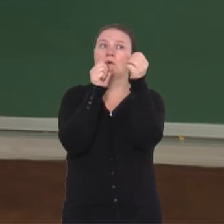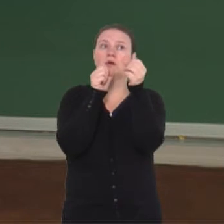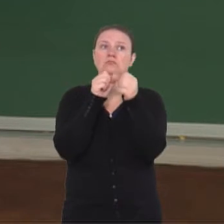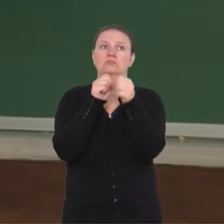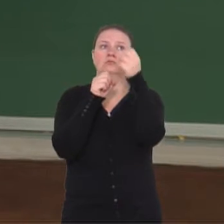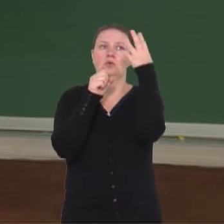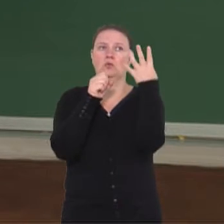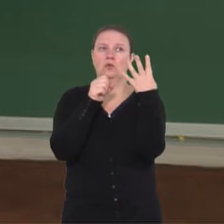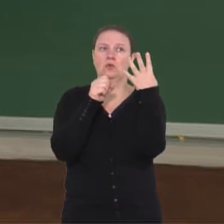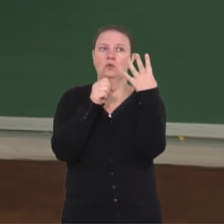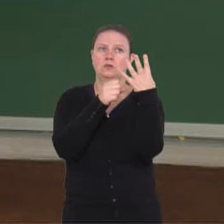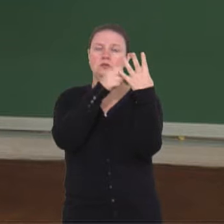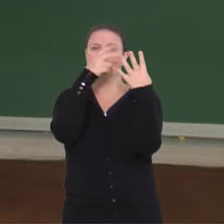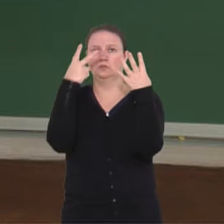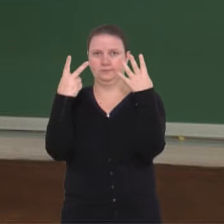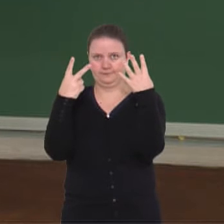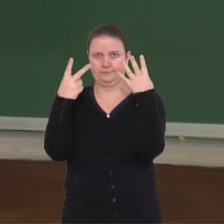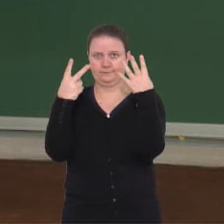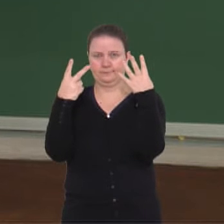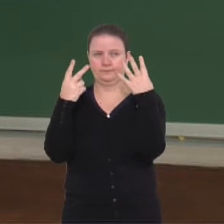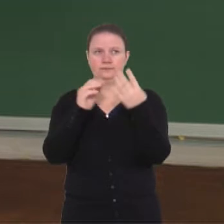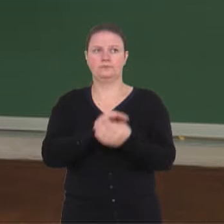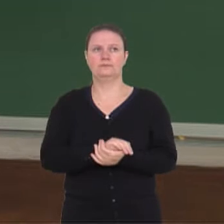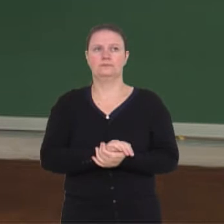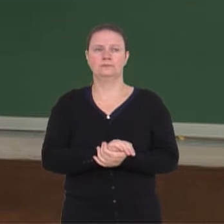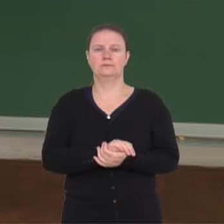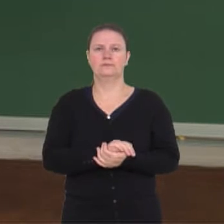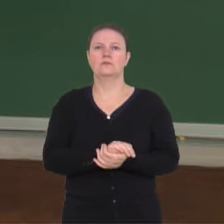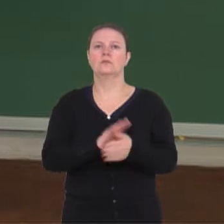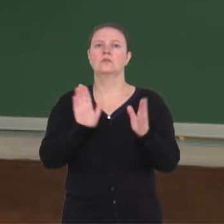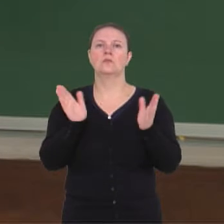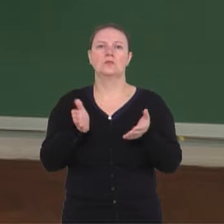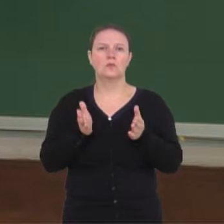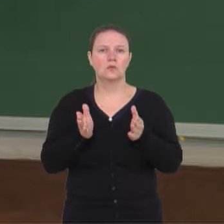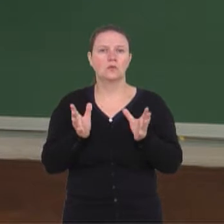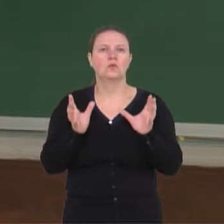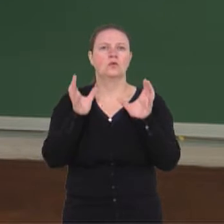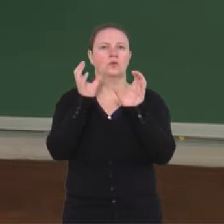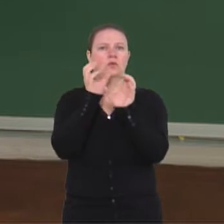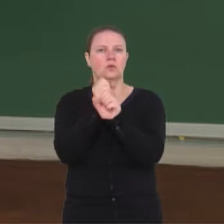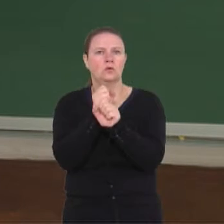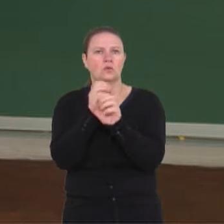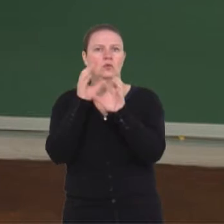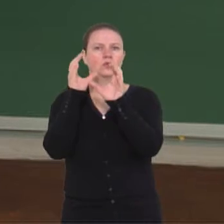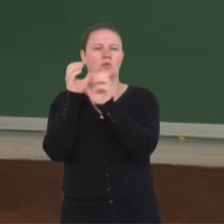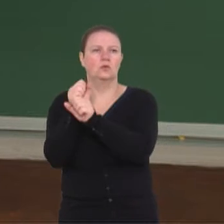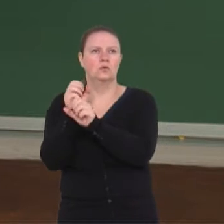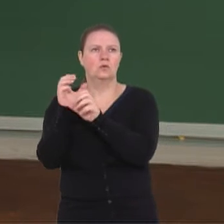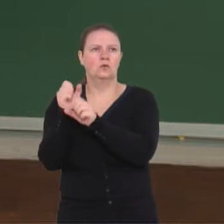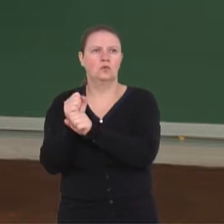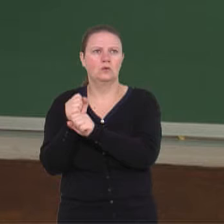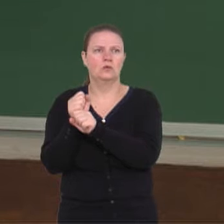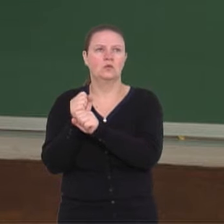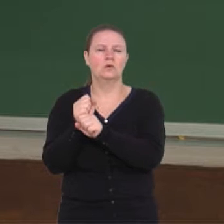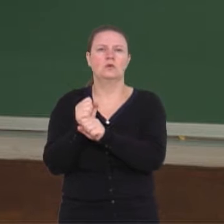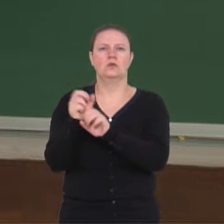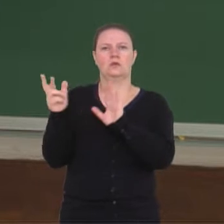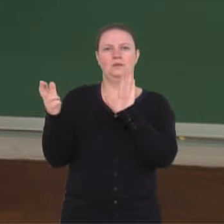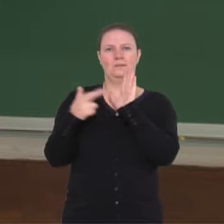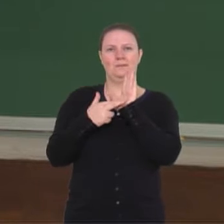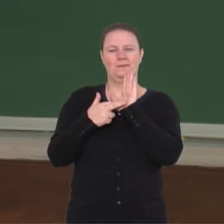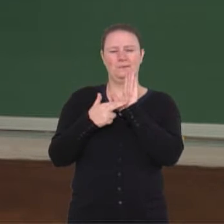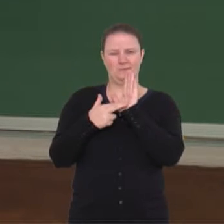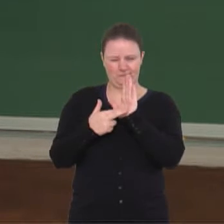como resultado, eu vou ter x à sexta menos 2x à quarta mais x à quinta, menos 2x ao cubo menos x ao quadrado mais